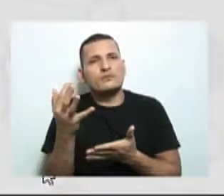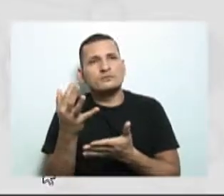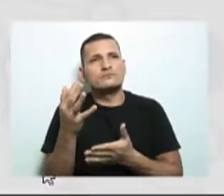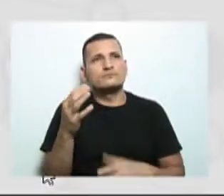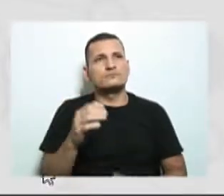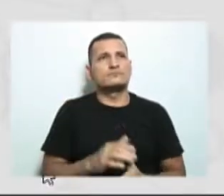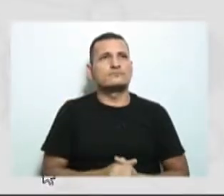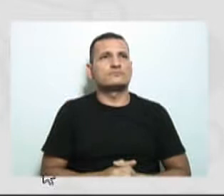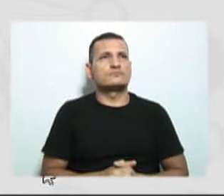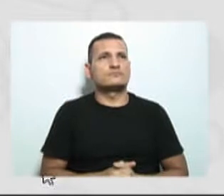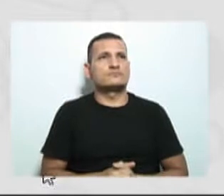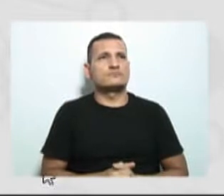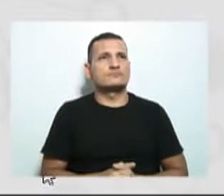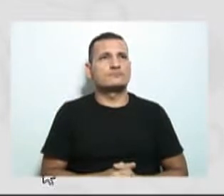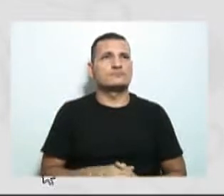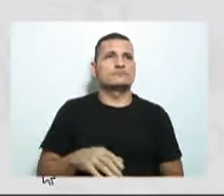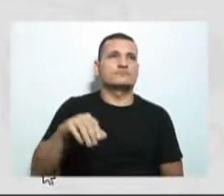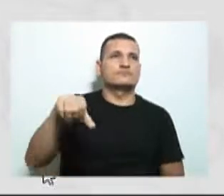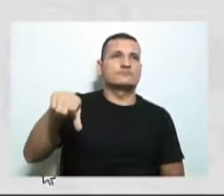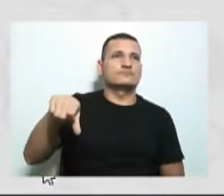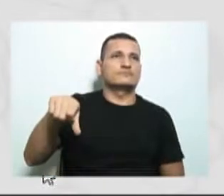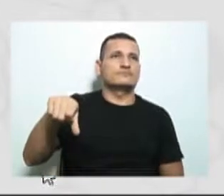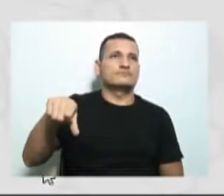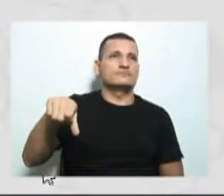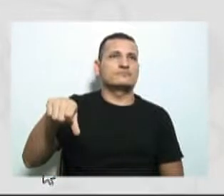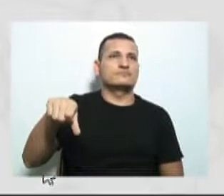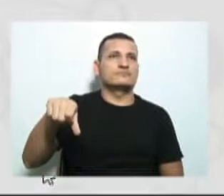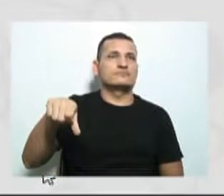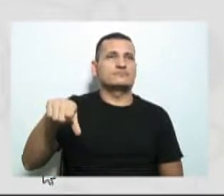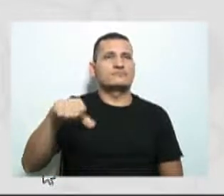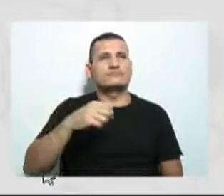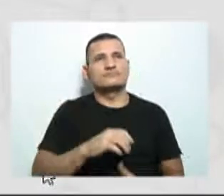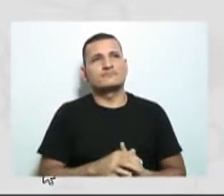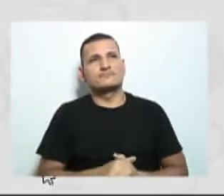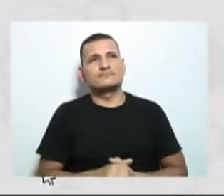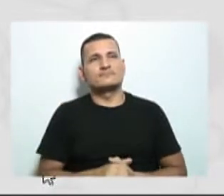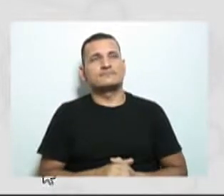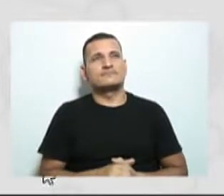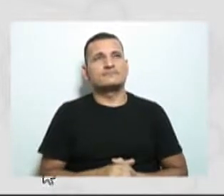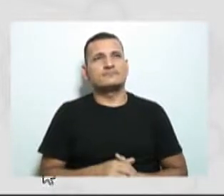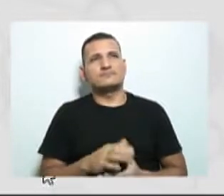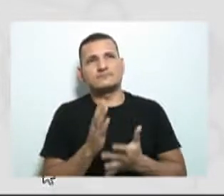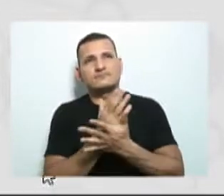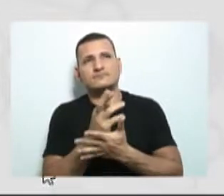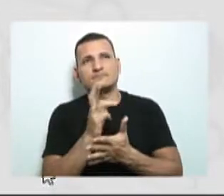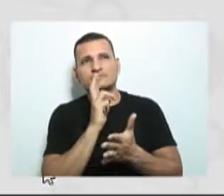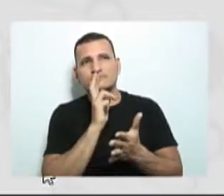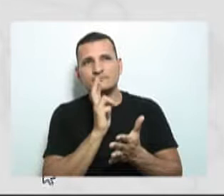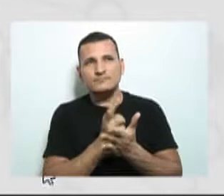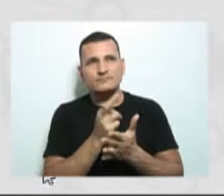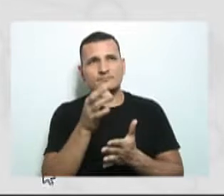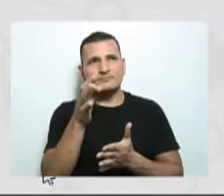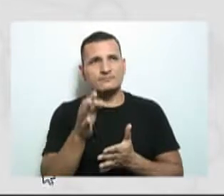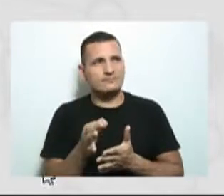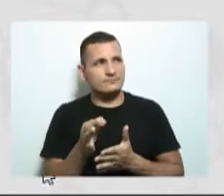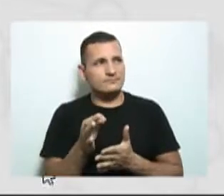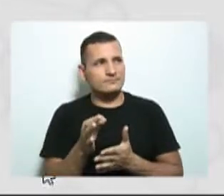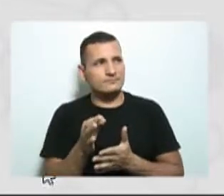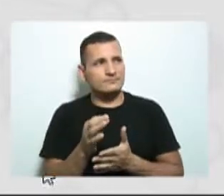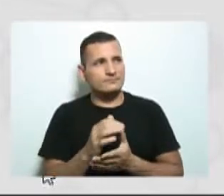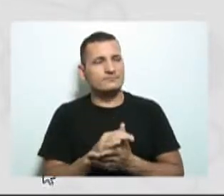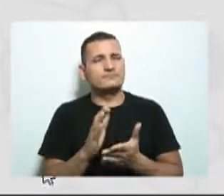respondeu corretamente? Teve gente que respondeu corretamente, teve gente que respondeu que 1,